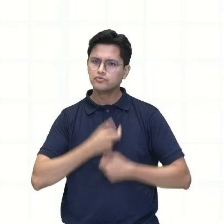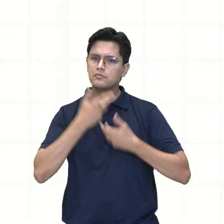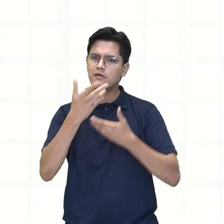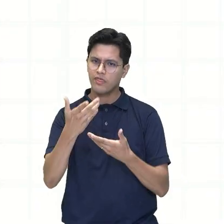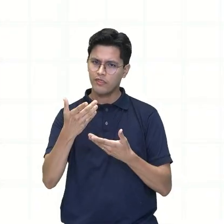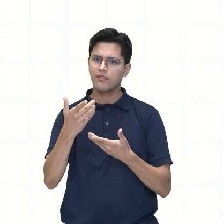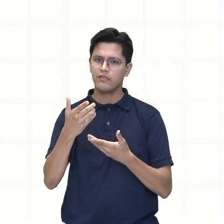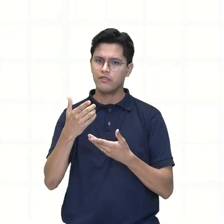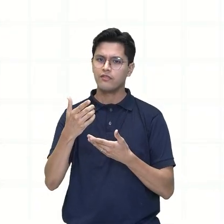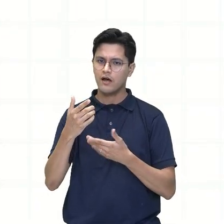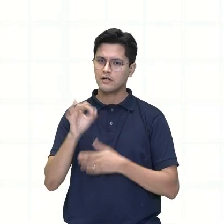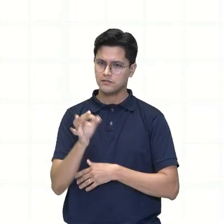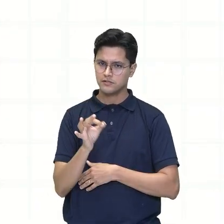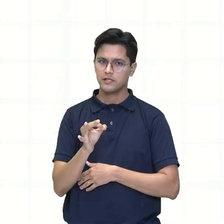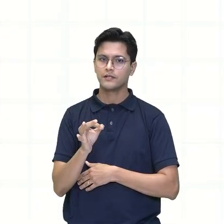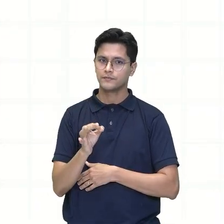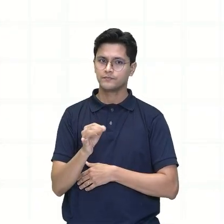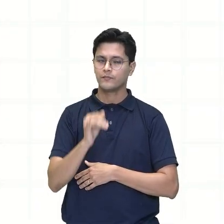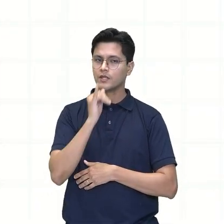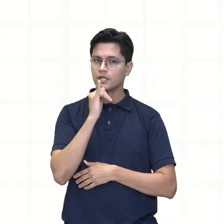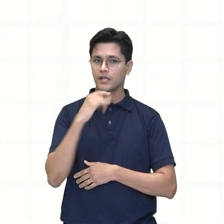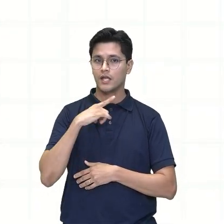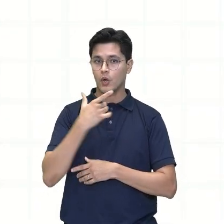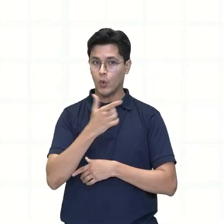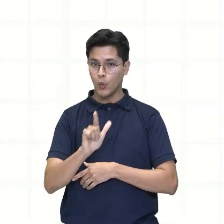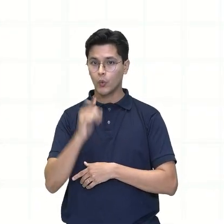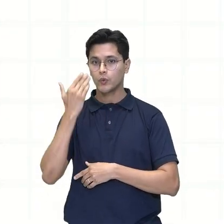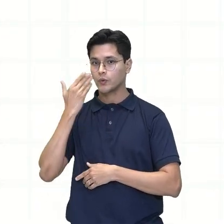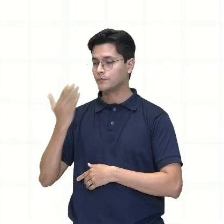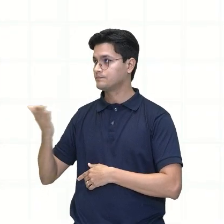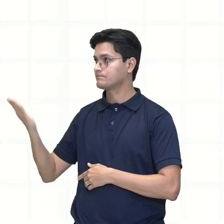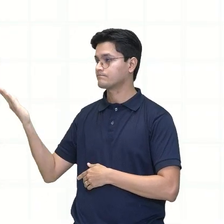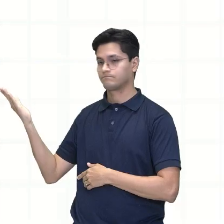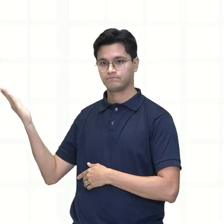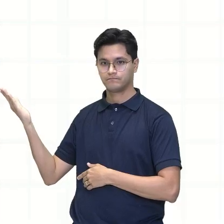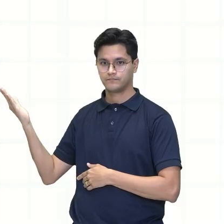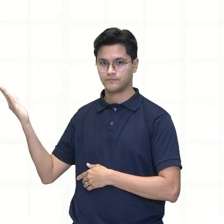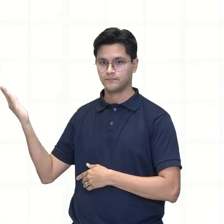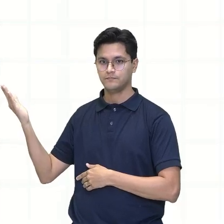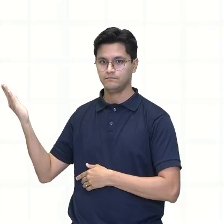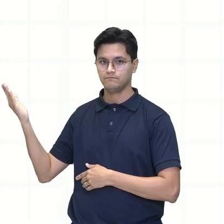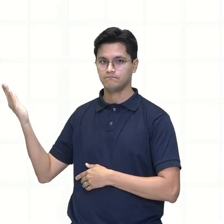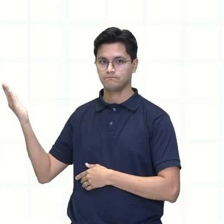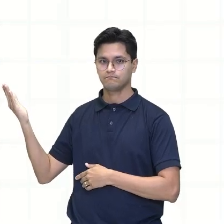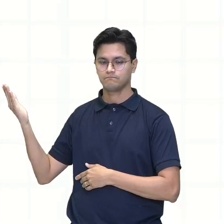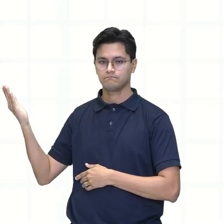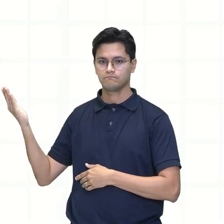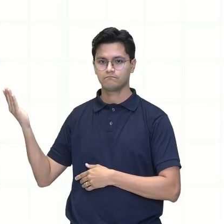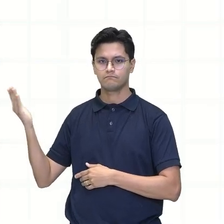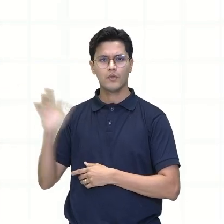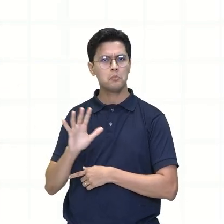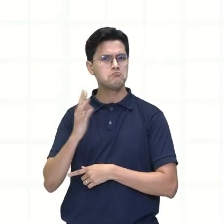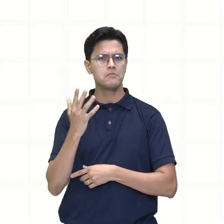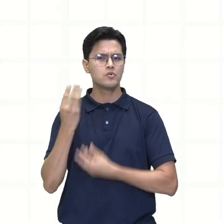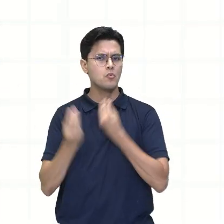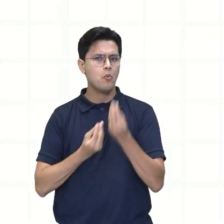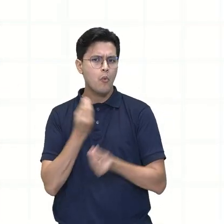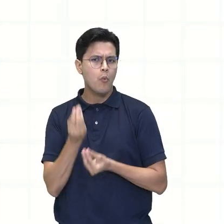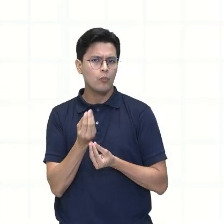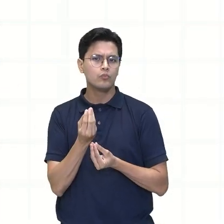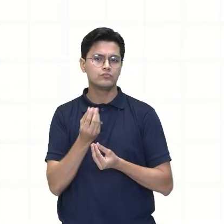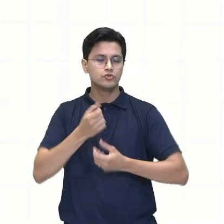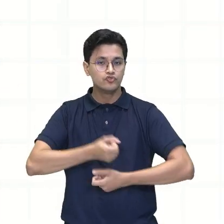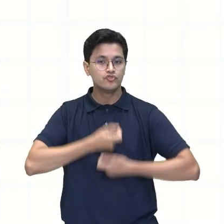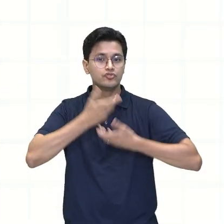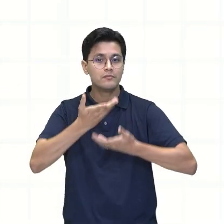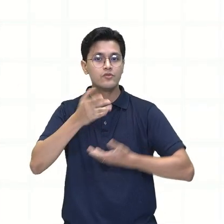o superlativo absoluto analítico. Como é que acontece? É expresso por